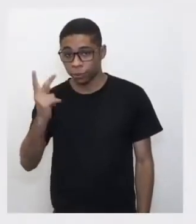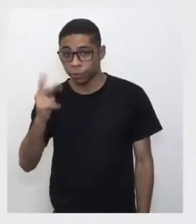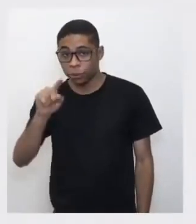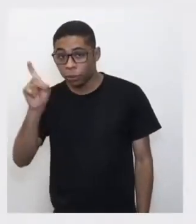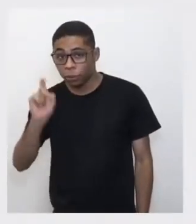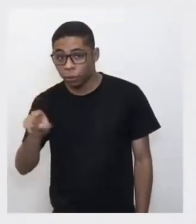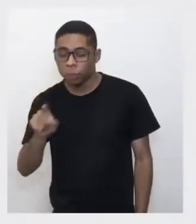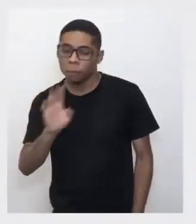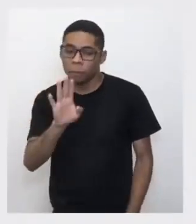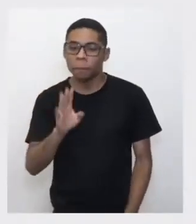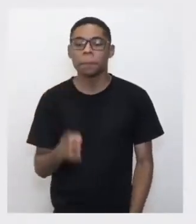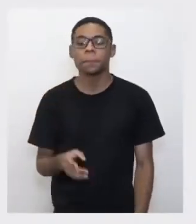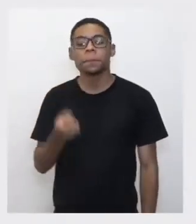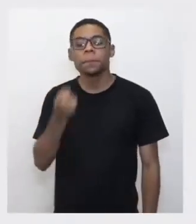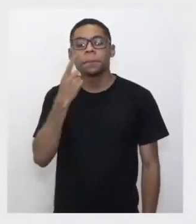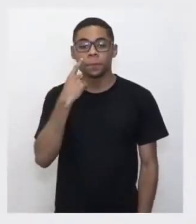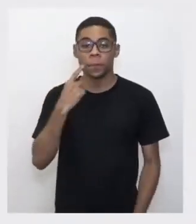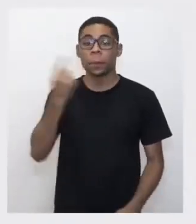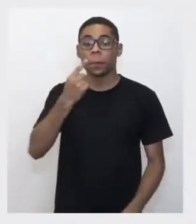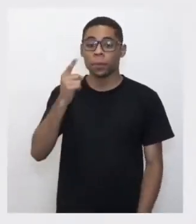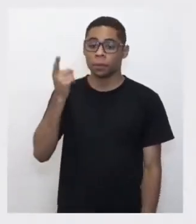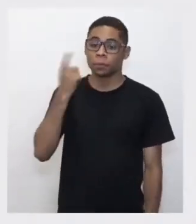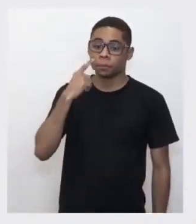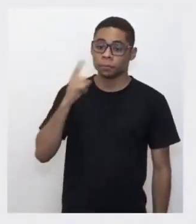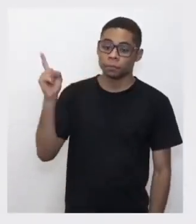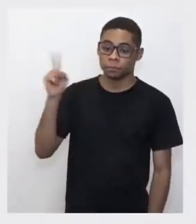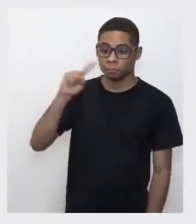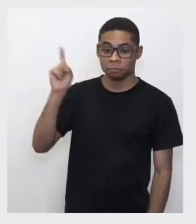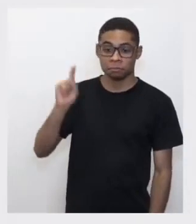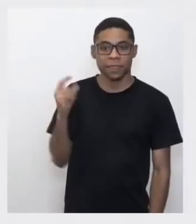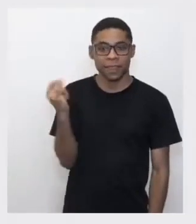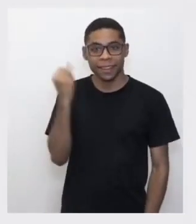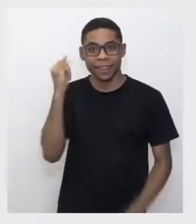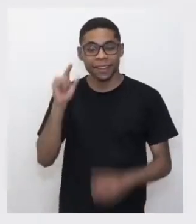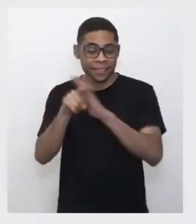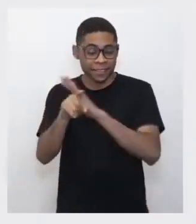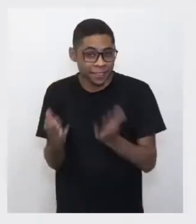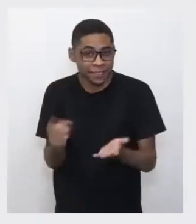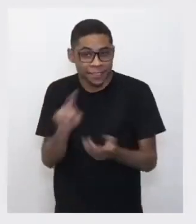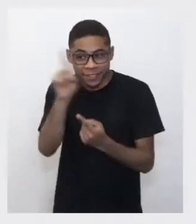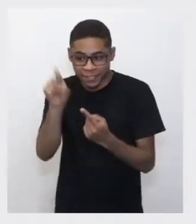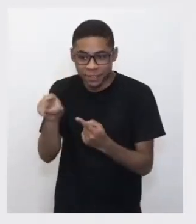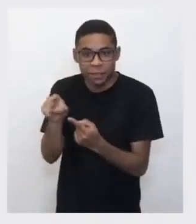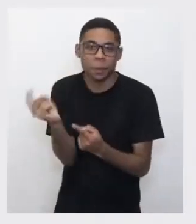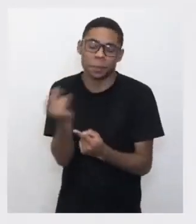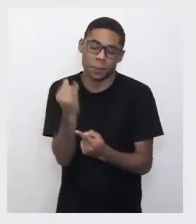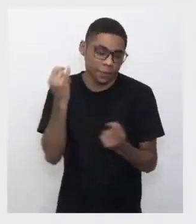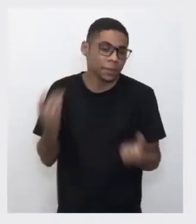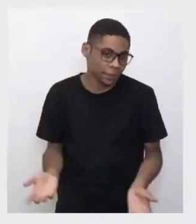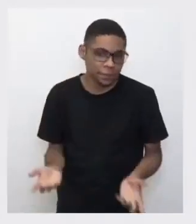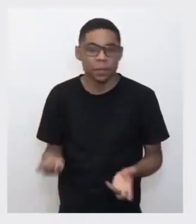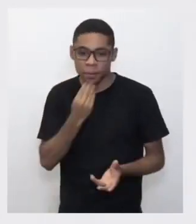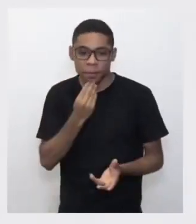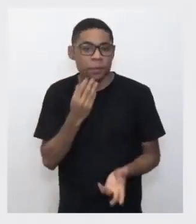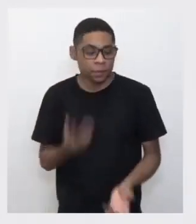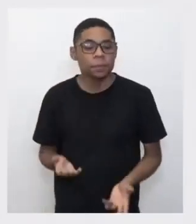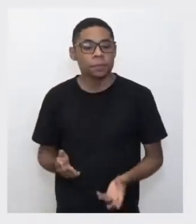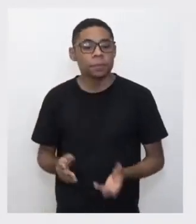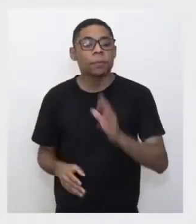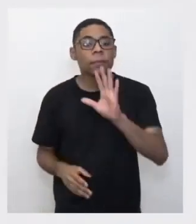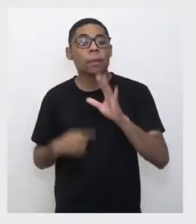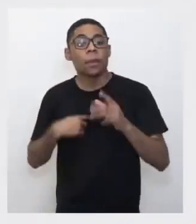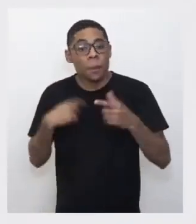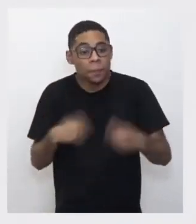primeiro, colocar o ponto de interrogação lá, né? Para transformar numa perguntinha. Em inglês, eu também vou precisar do ponto de interrogação. Legal. Só que eu vou precisar